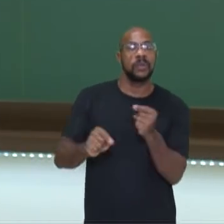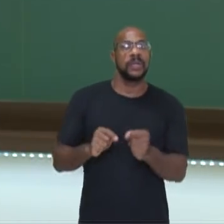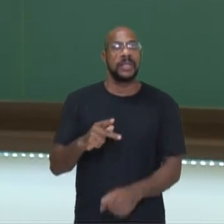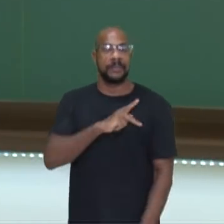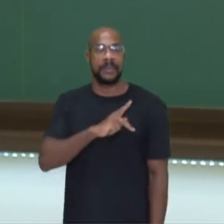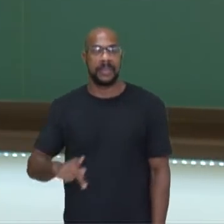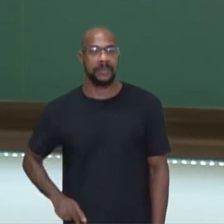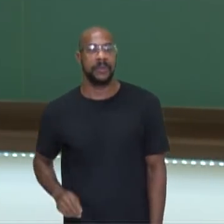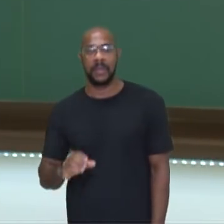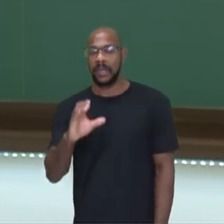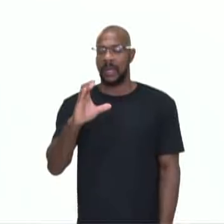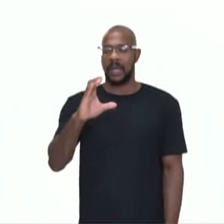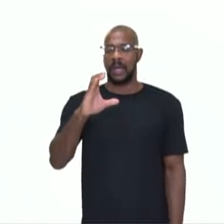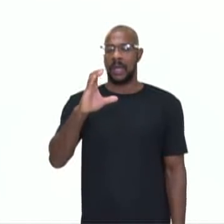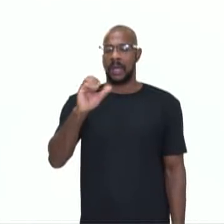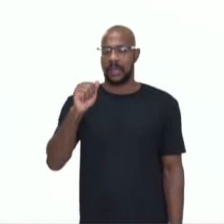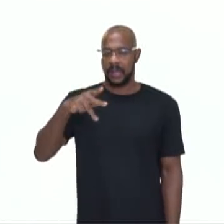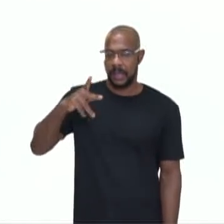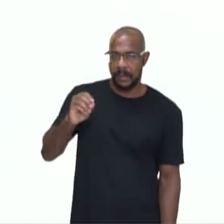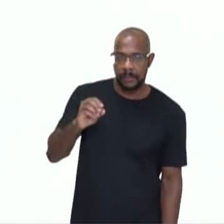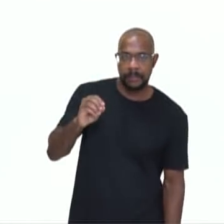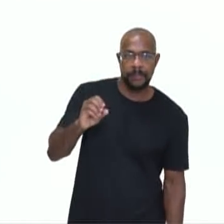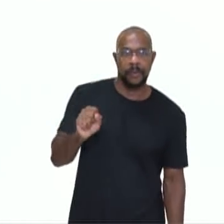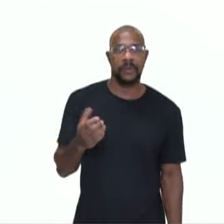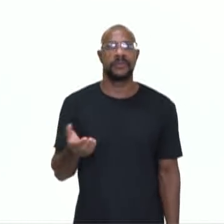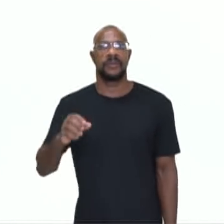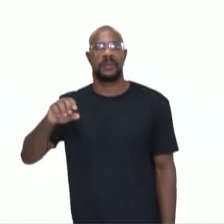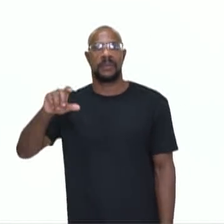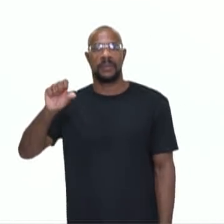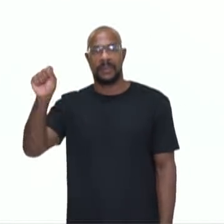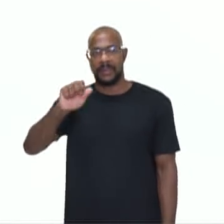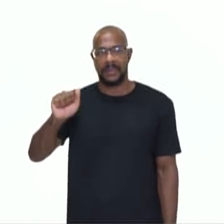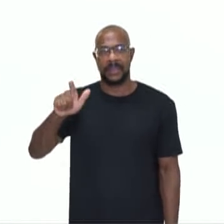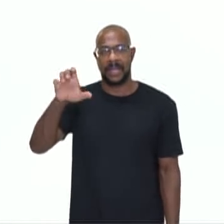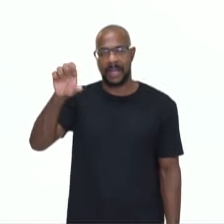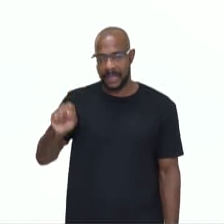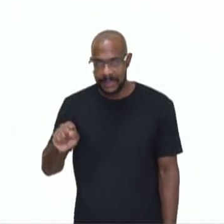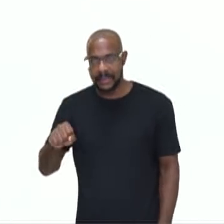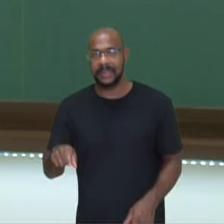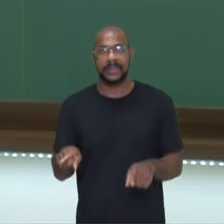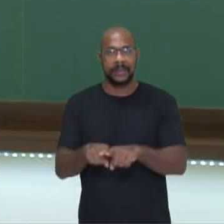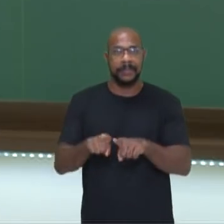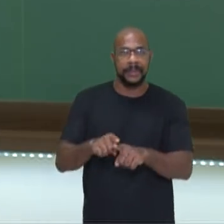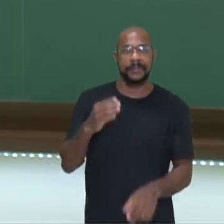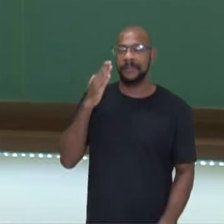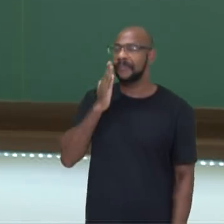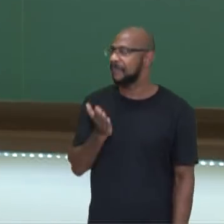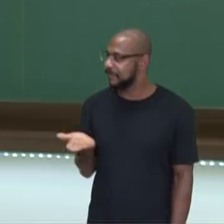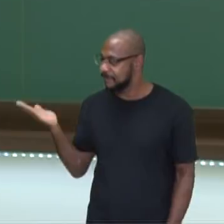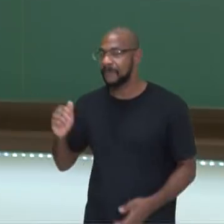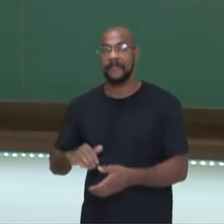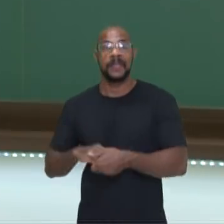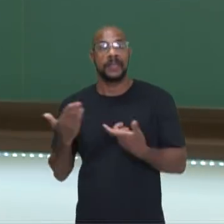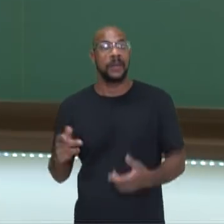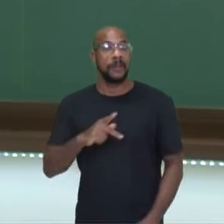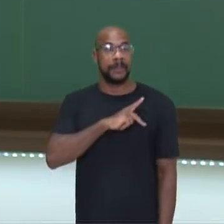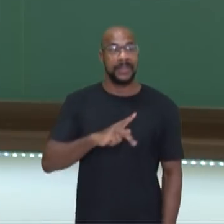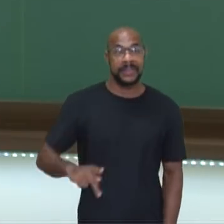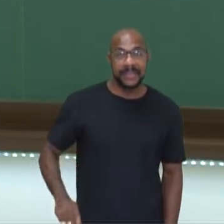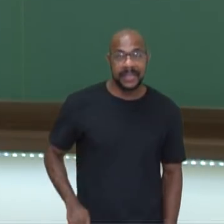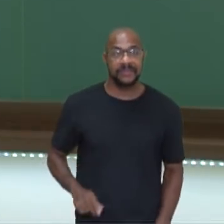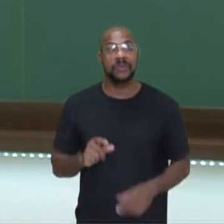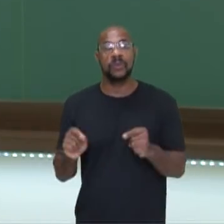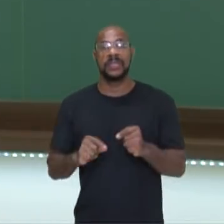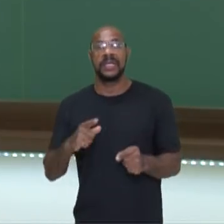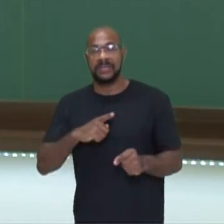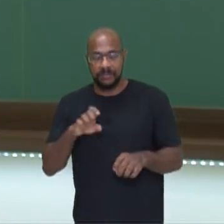que está ali à sua direita, exatamente na virada aí do século XIX para o século XX. O presidente Campos Salles, então,